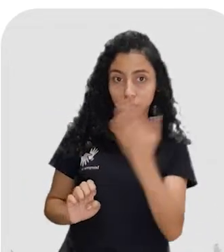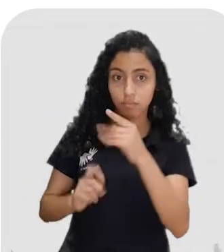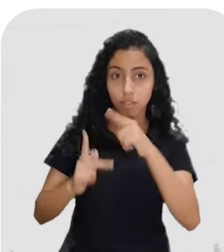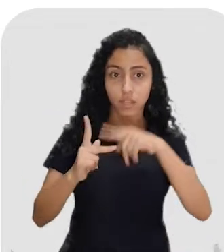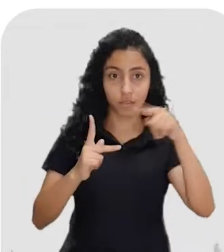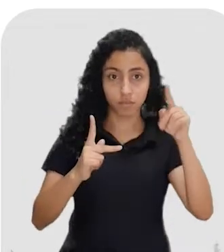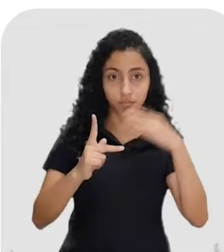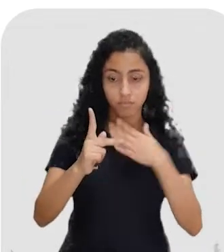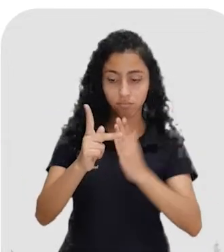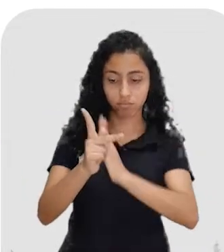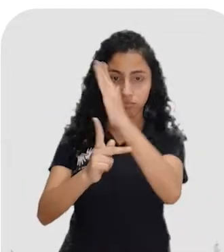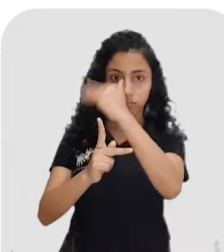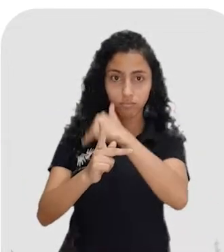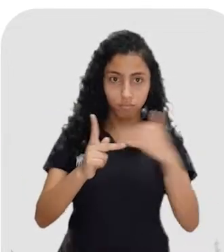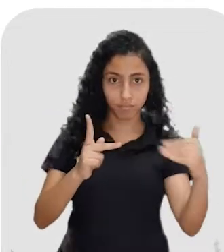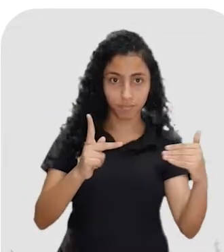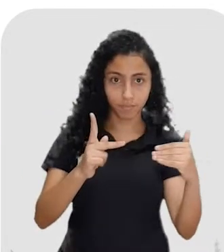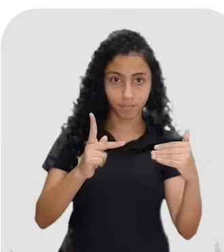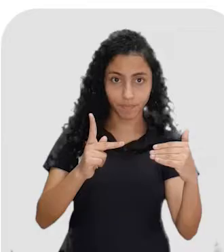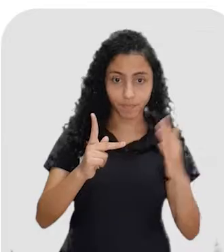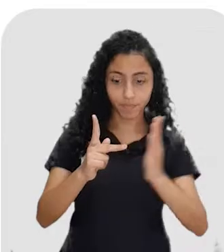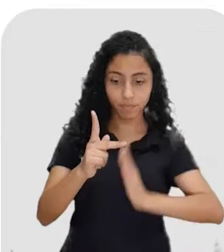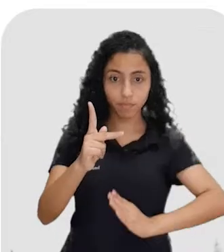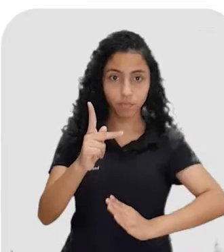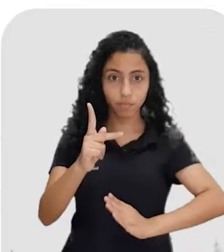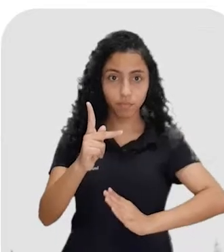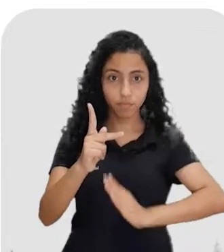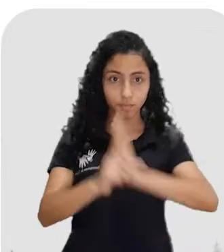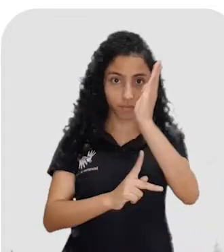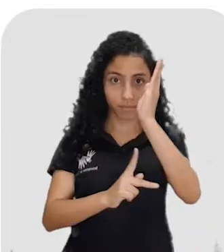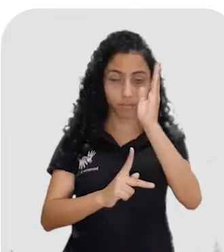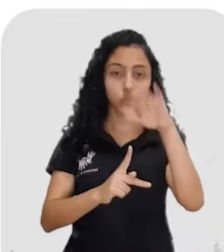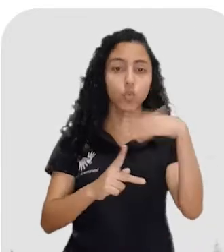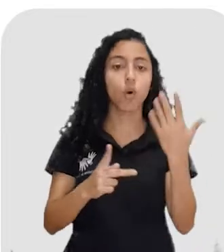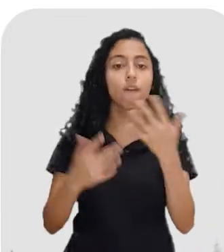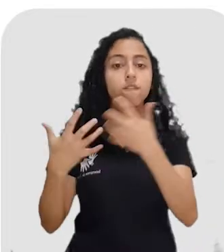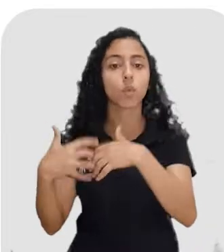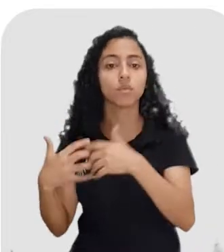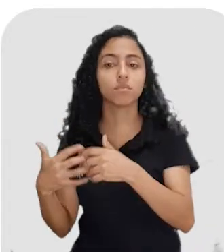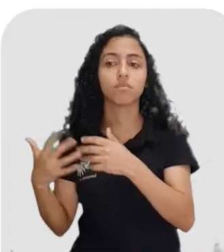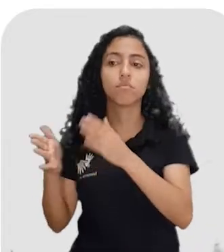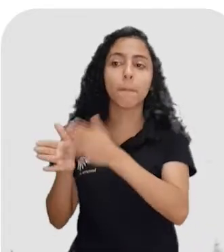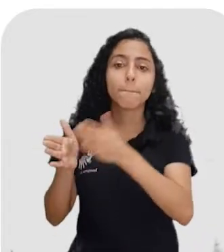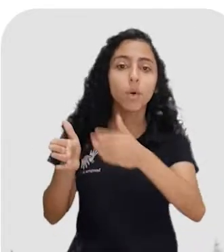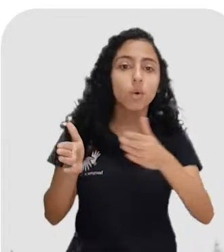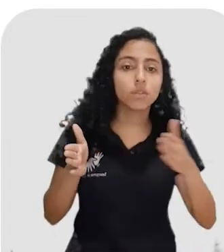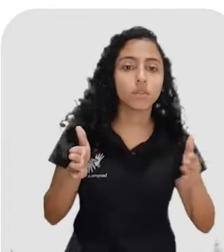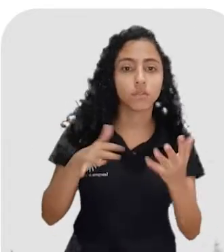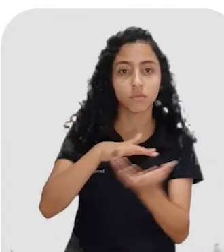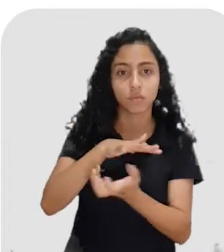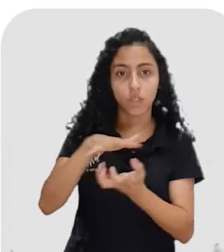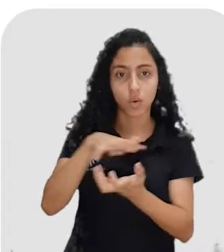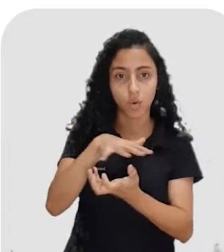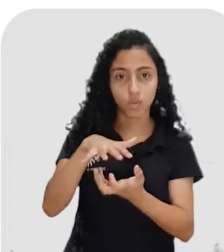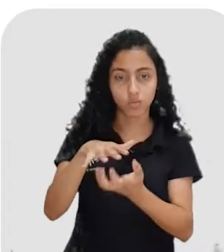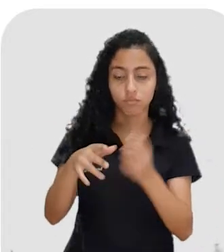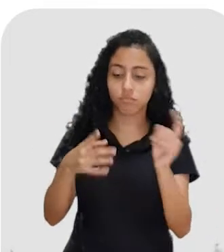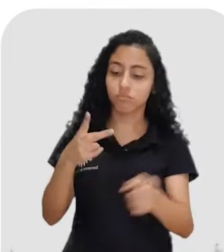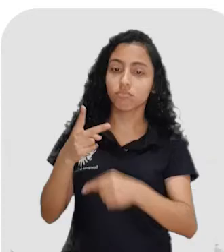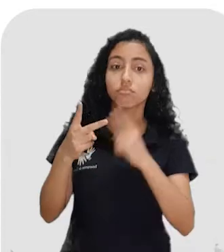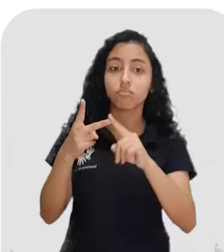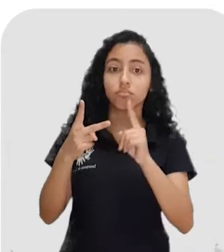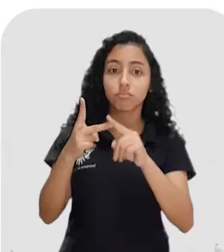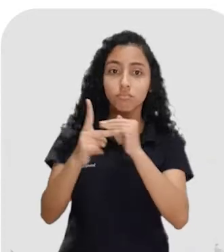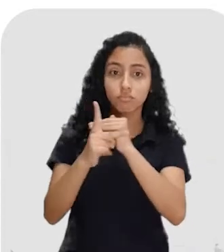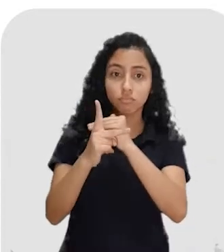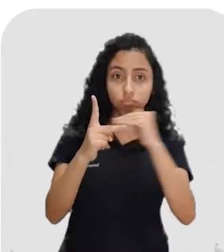sua estrutura. Então, esse gráfico aqui ele tem 2 eixos, né? Então, eu tenho no eixo Y as funções, que podem ser processos